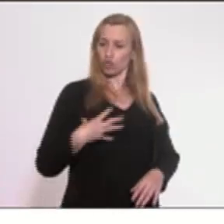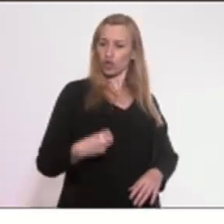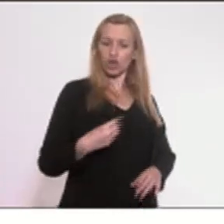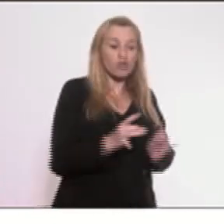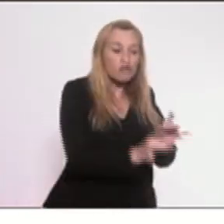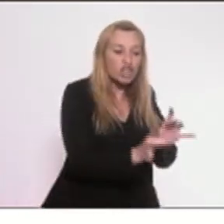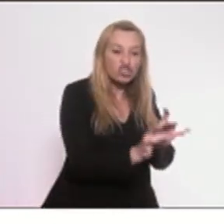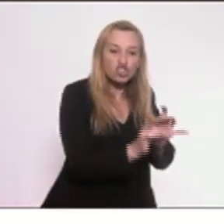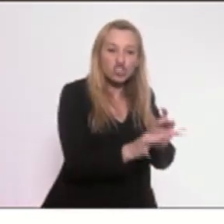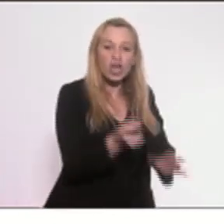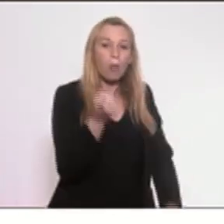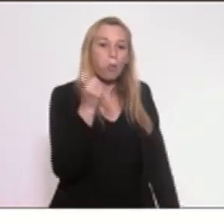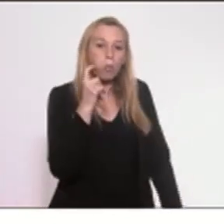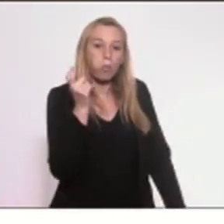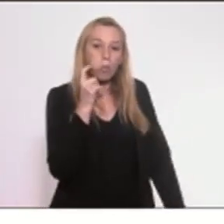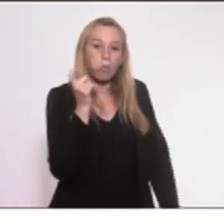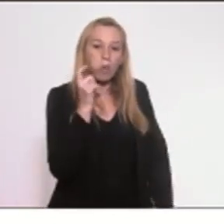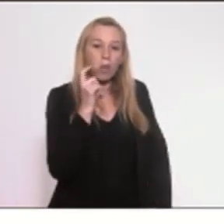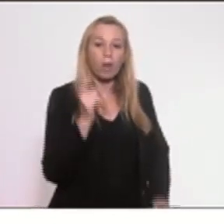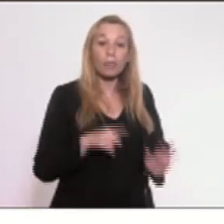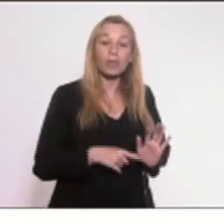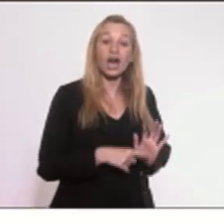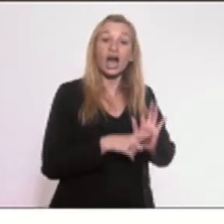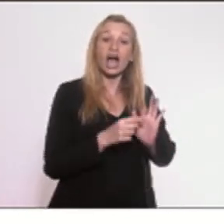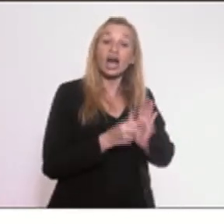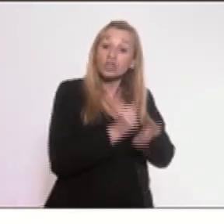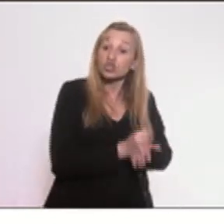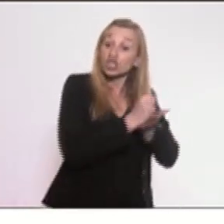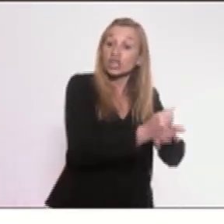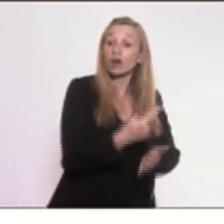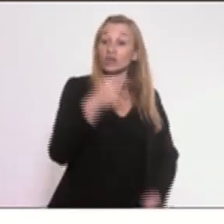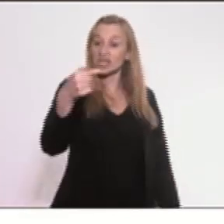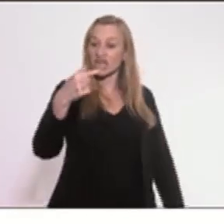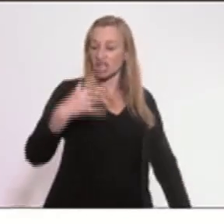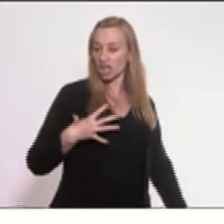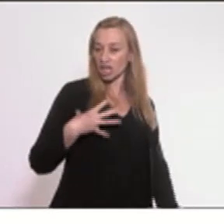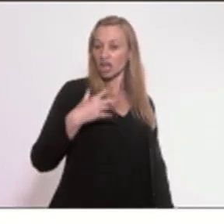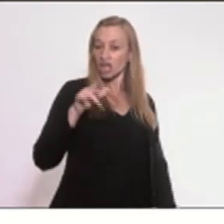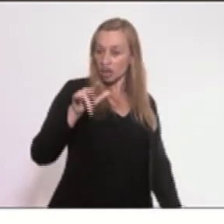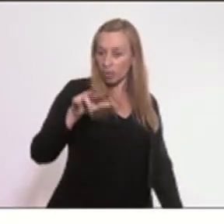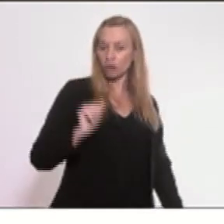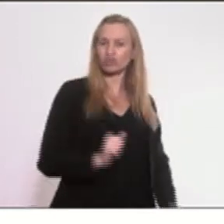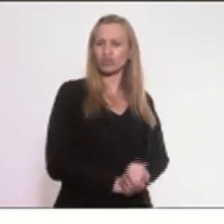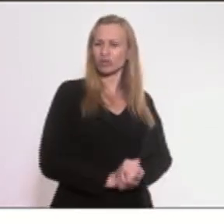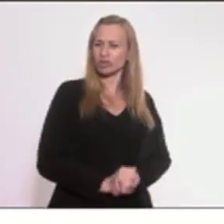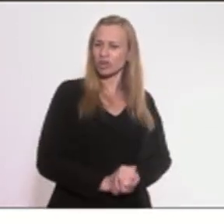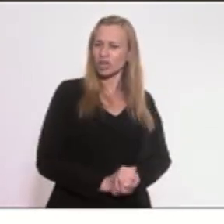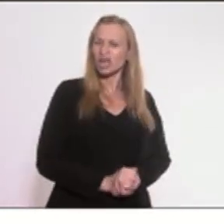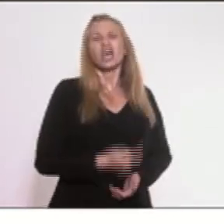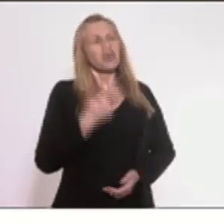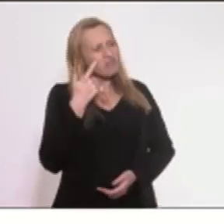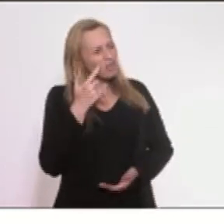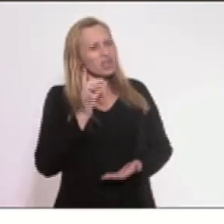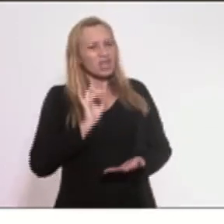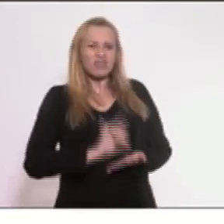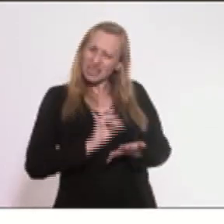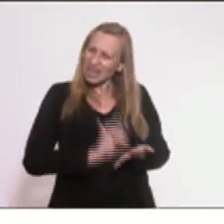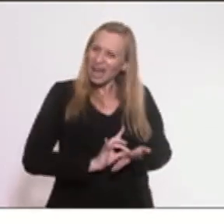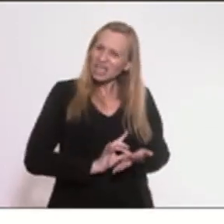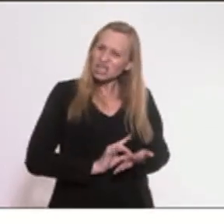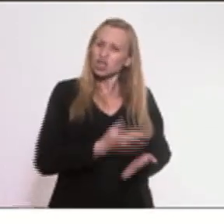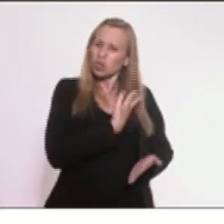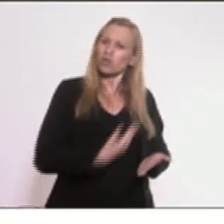para sustentar os outros 7 irmãos. Será mesmo que o governador do estado do Rio de Janeiro